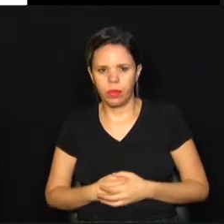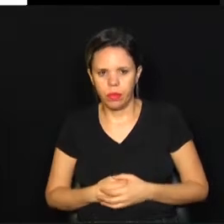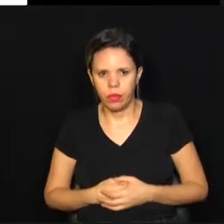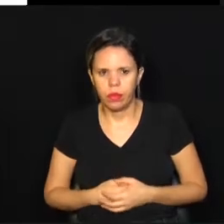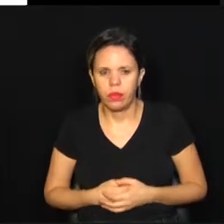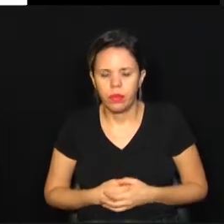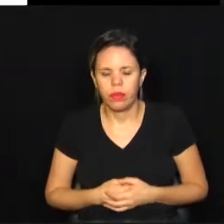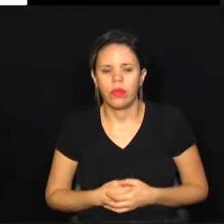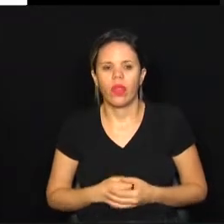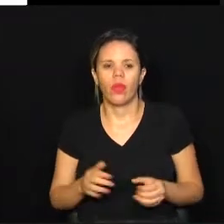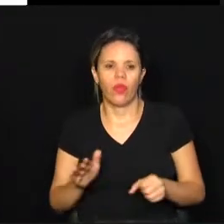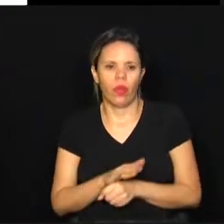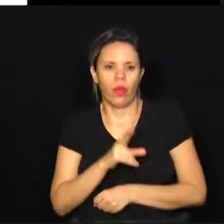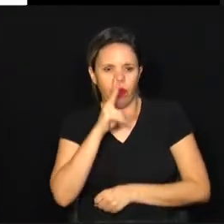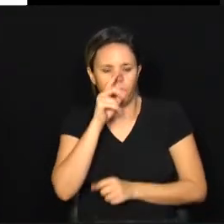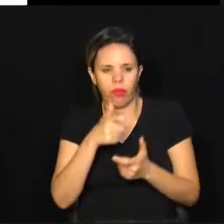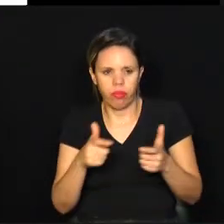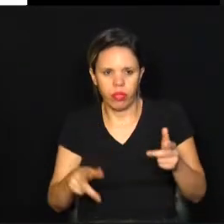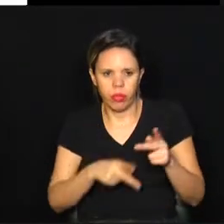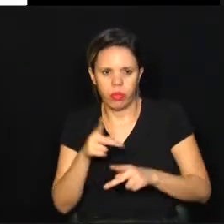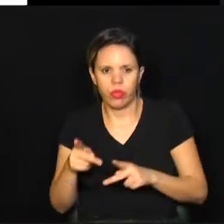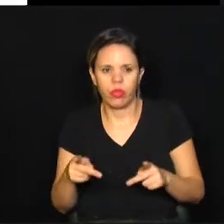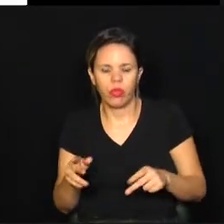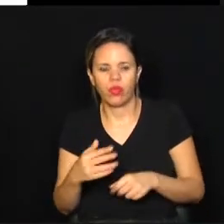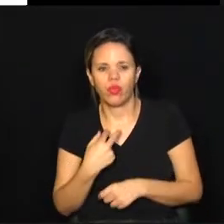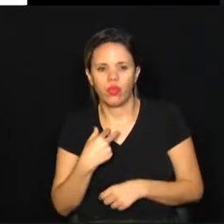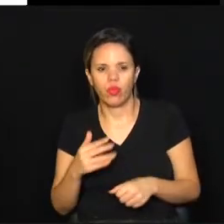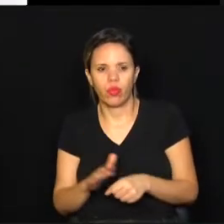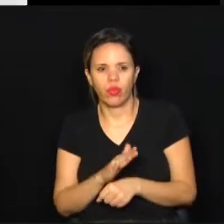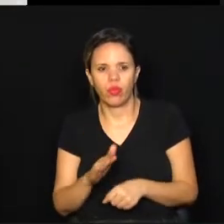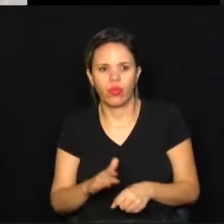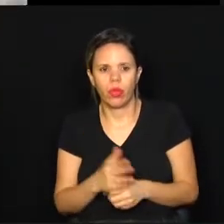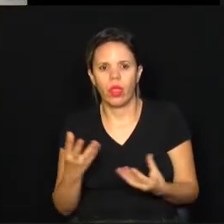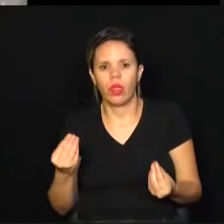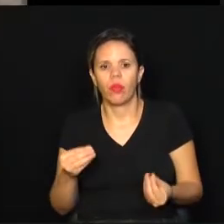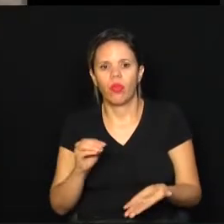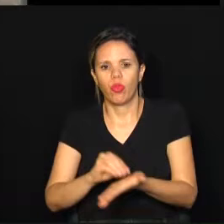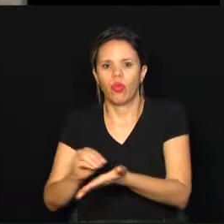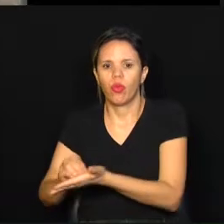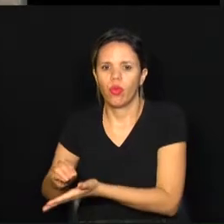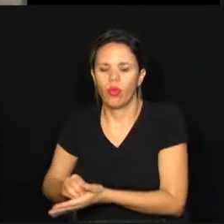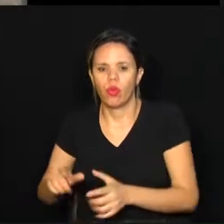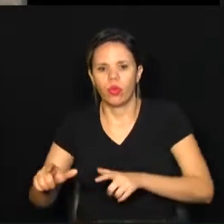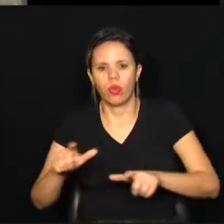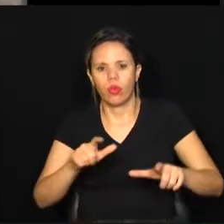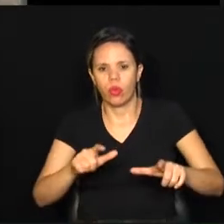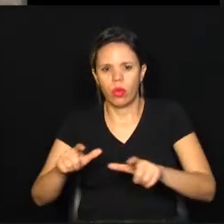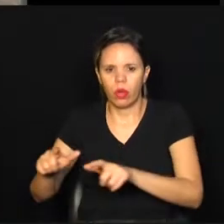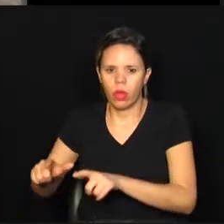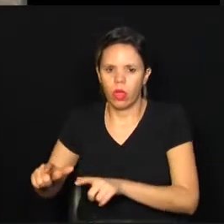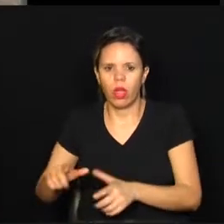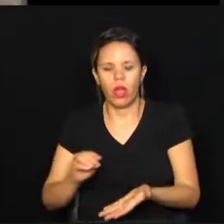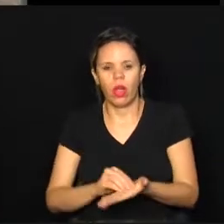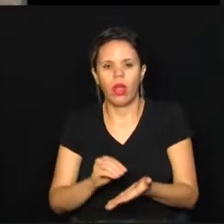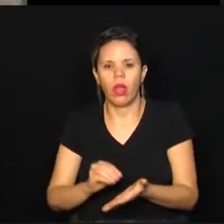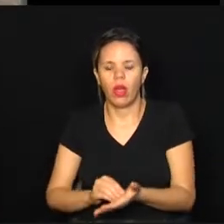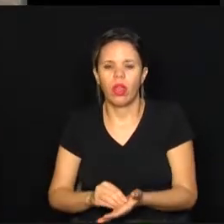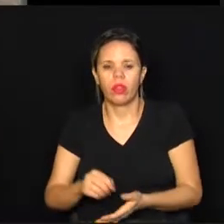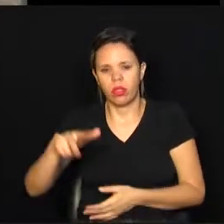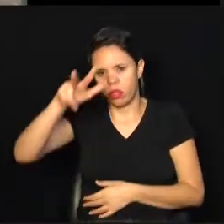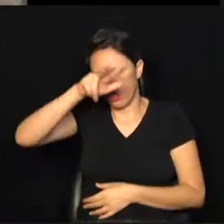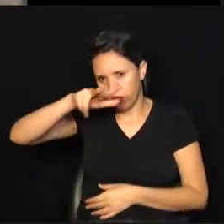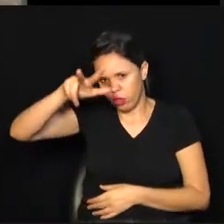uma densidade grande aonde ele está ocupado, tem muitos vazios ali. E aí é uma imagem aérea que